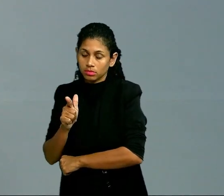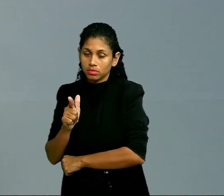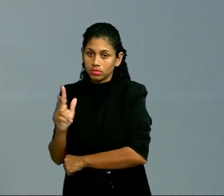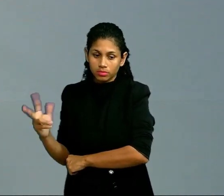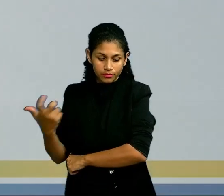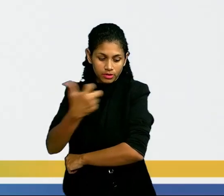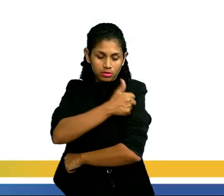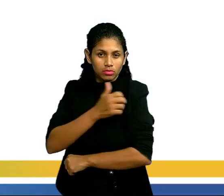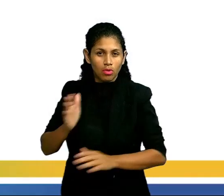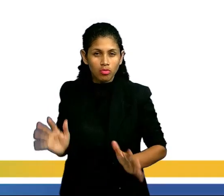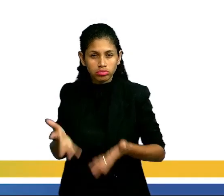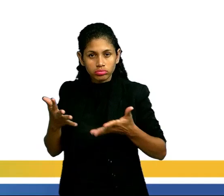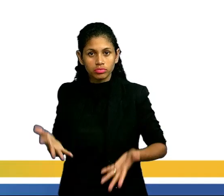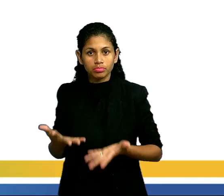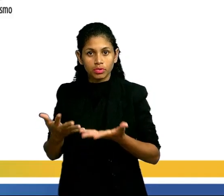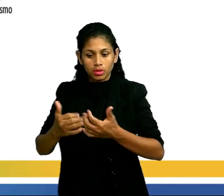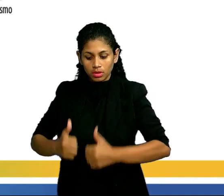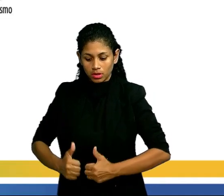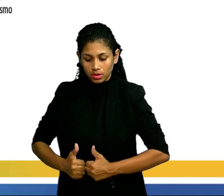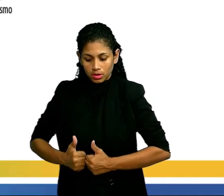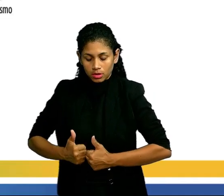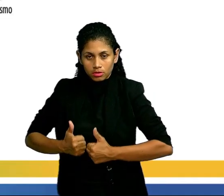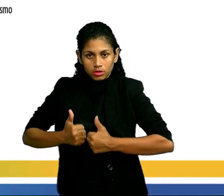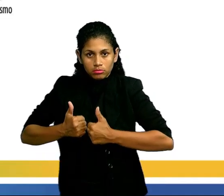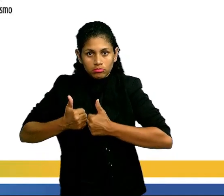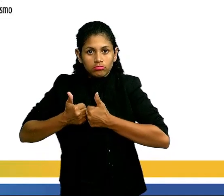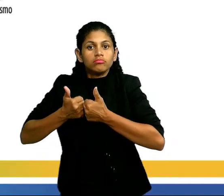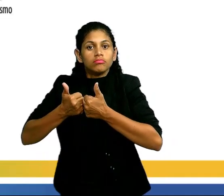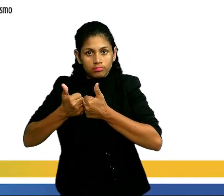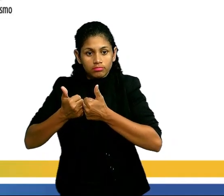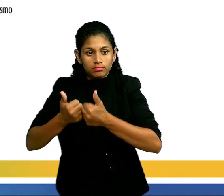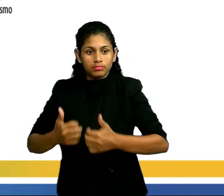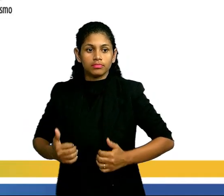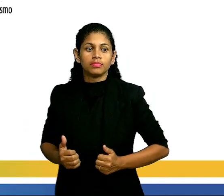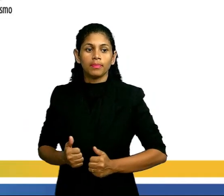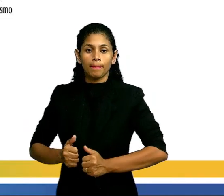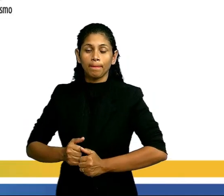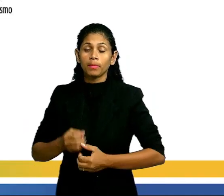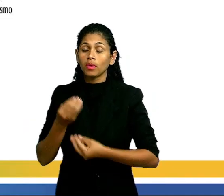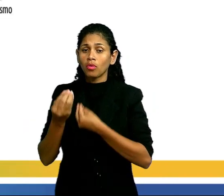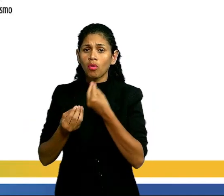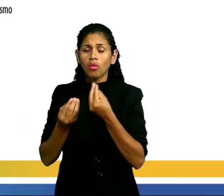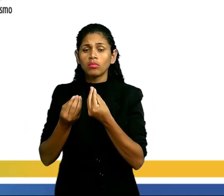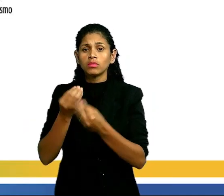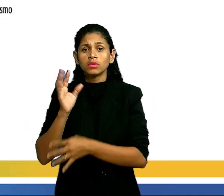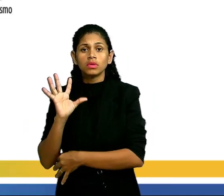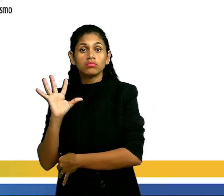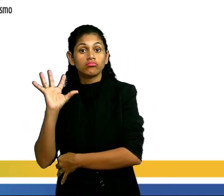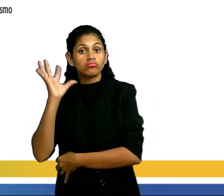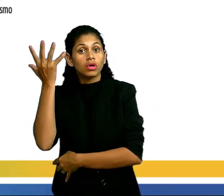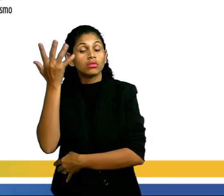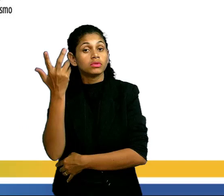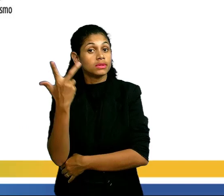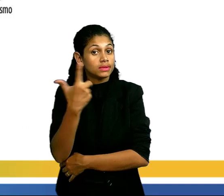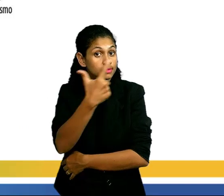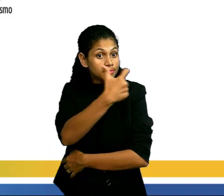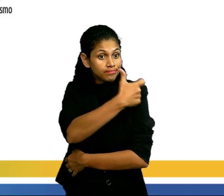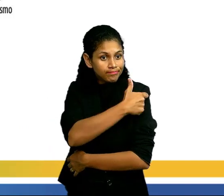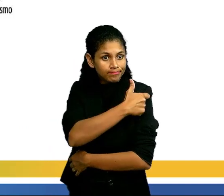nosso sistema imunológico. Então, seguindo aqui, olha só como é que funciona a vacina. A vacina, pessoal, é